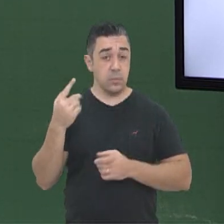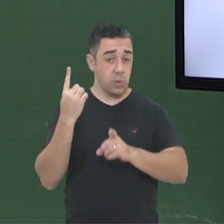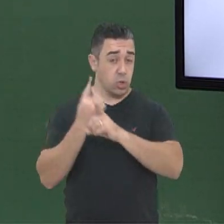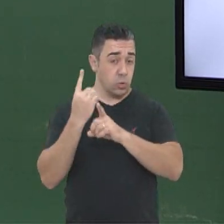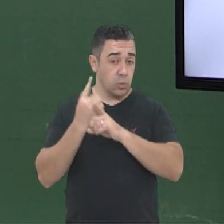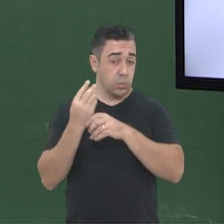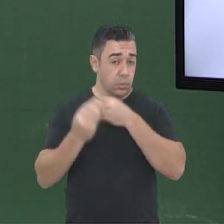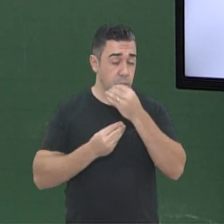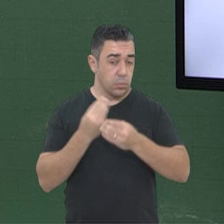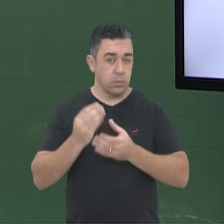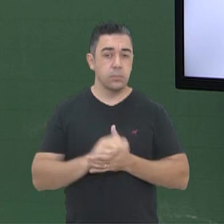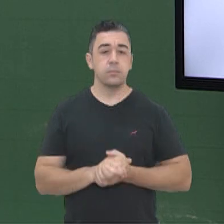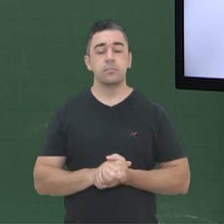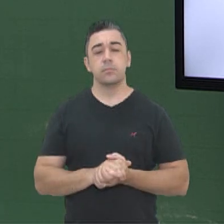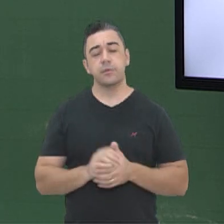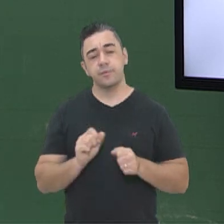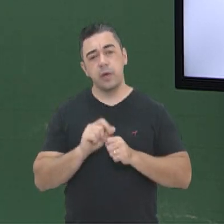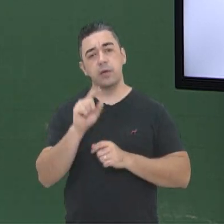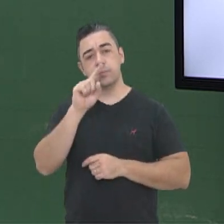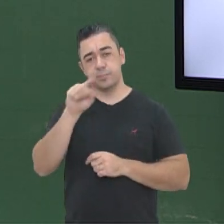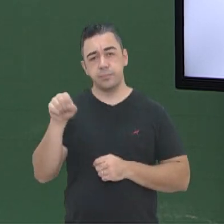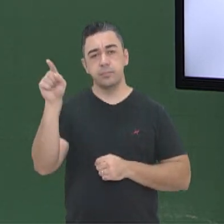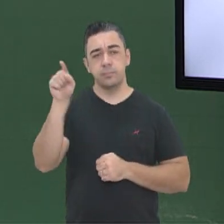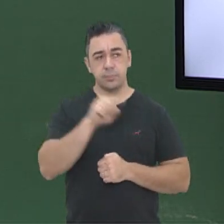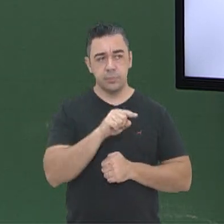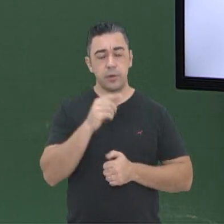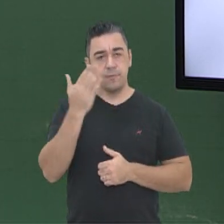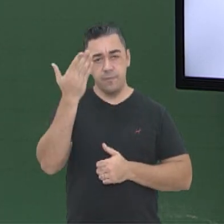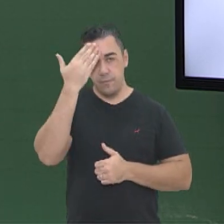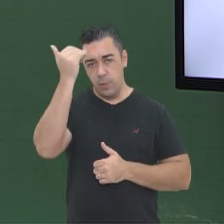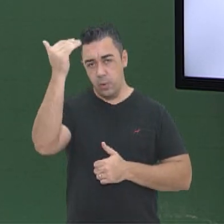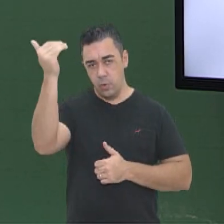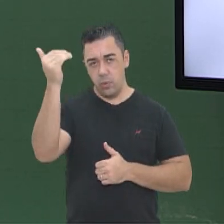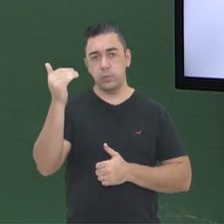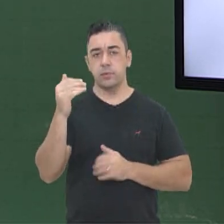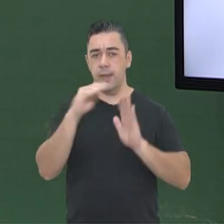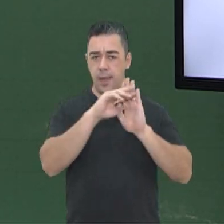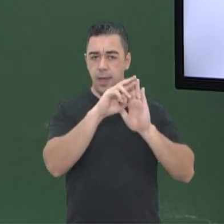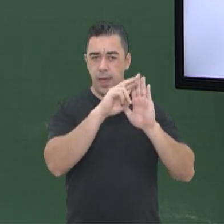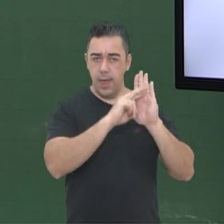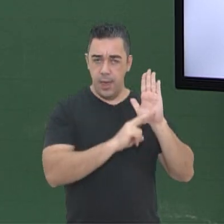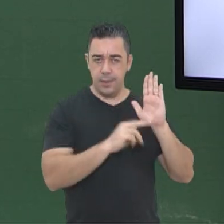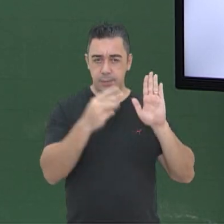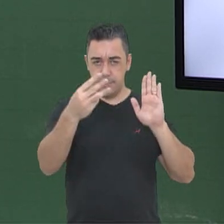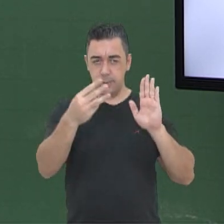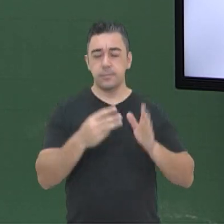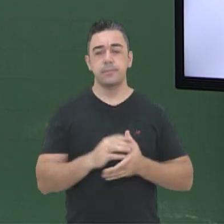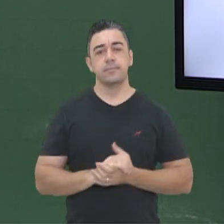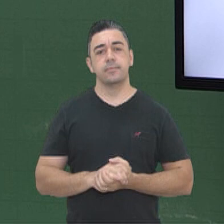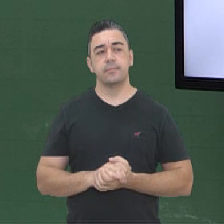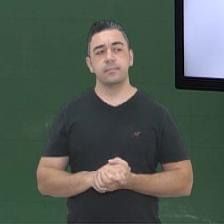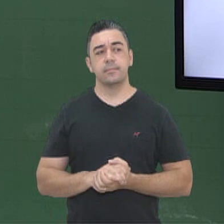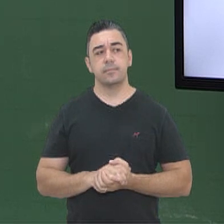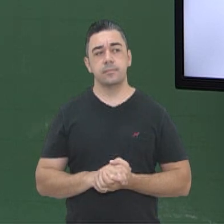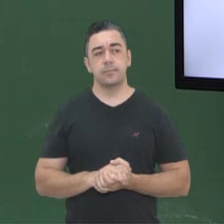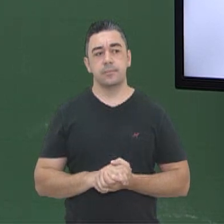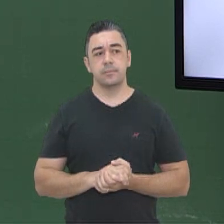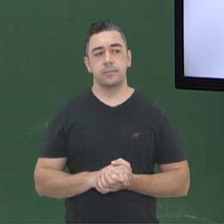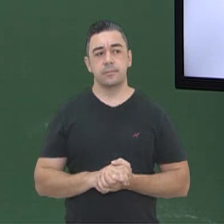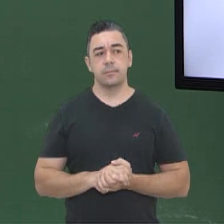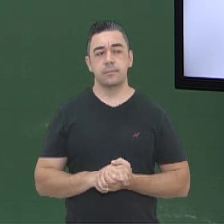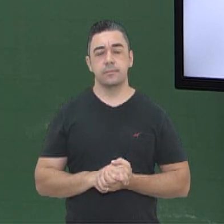descobrir o valor do x, agora você faz aquela multiplicação cruzada, famosa, que todo mundo gosta de fazer, né? 2x vezes 1